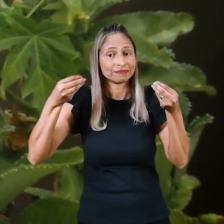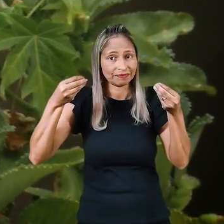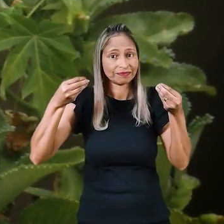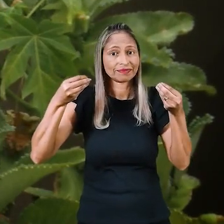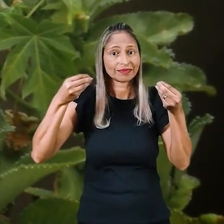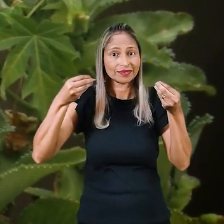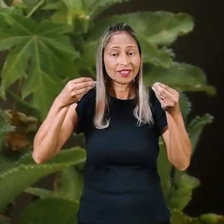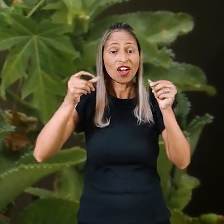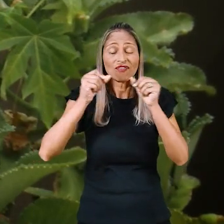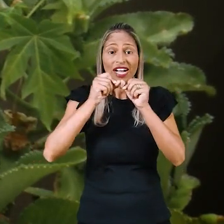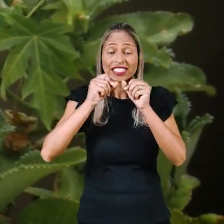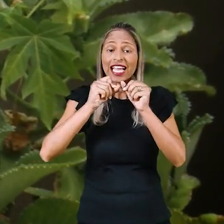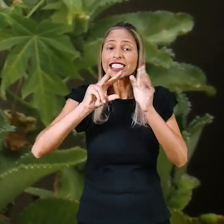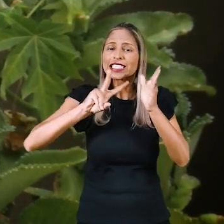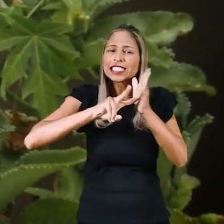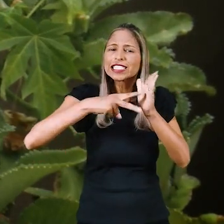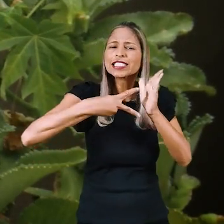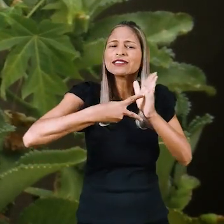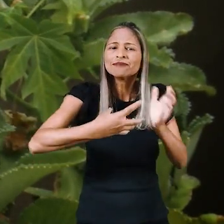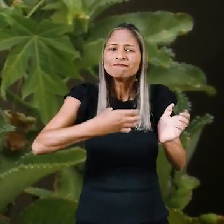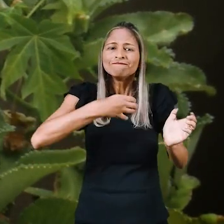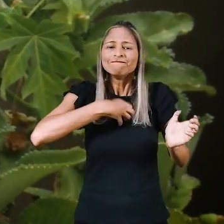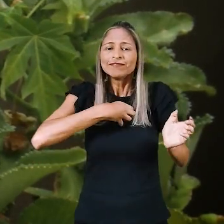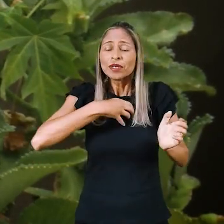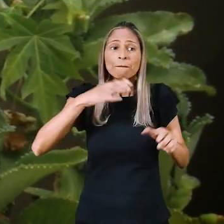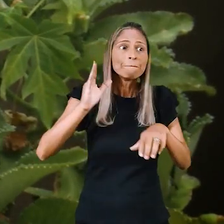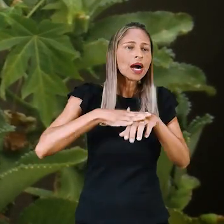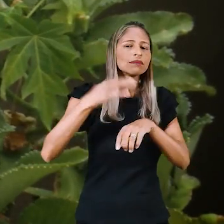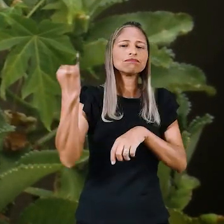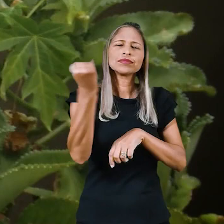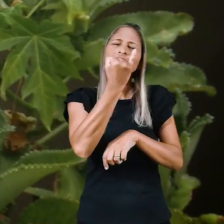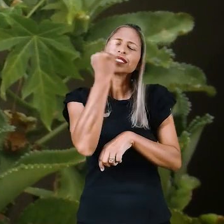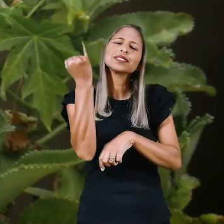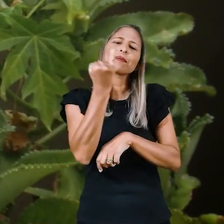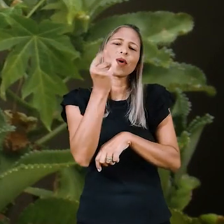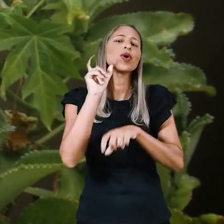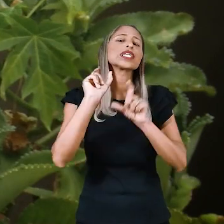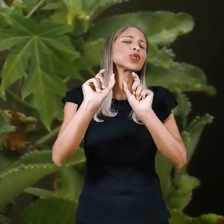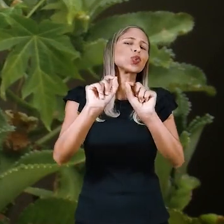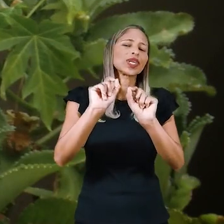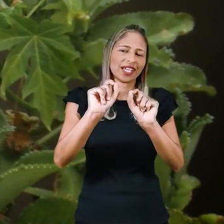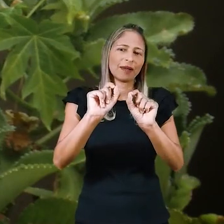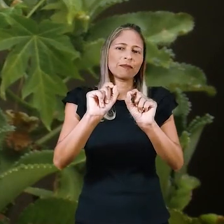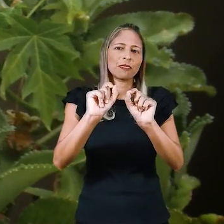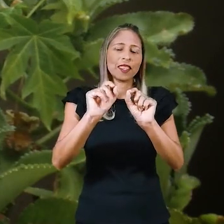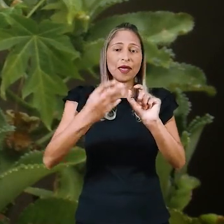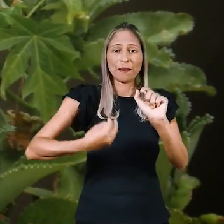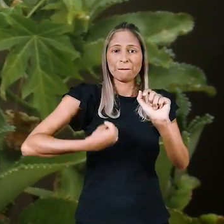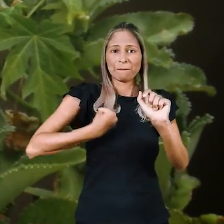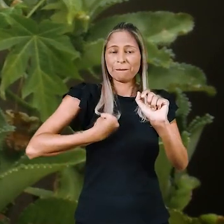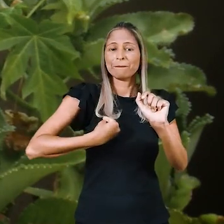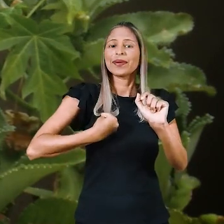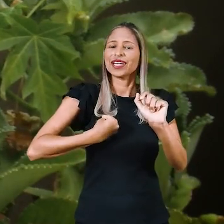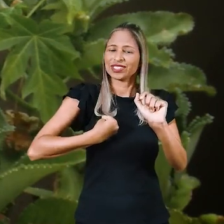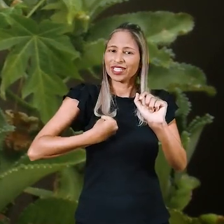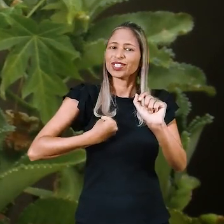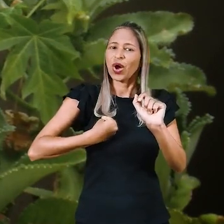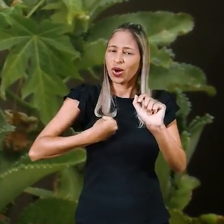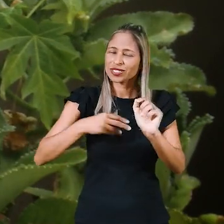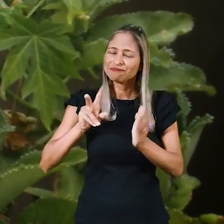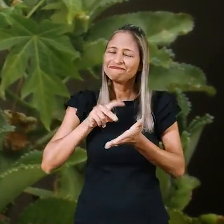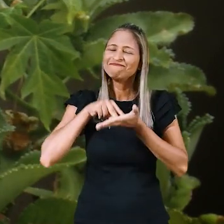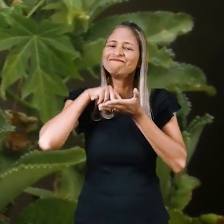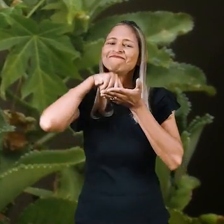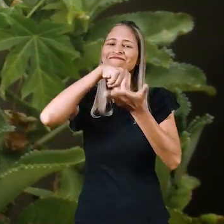gente vai, além de ressignificar, trazer um elemento muito fundamental, que é partir do pressuposto que a